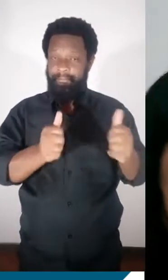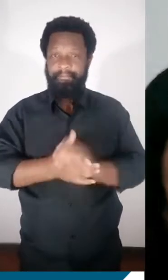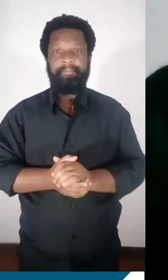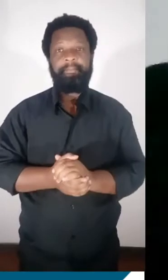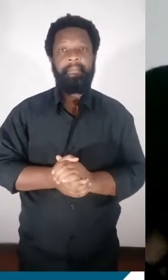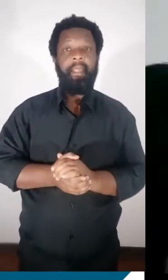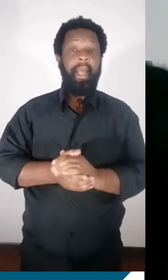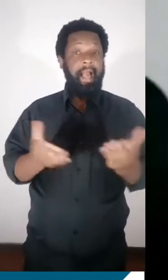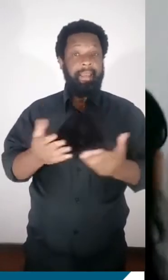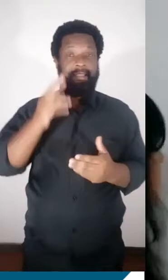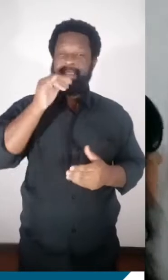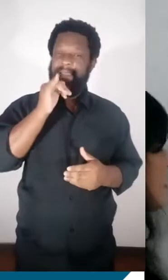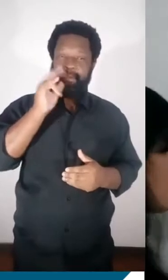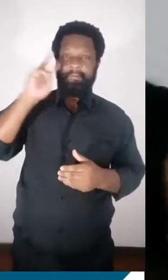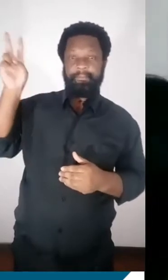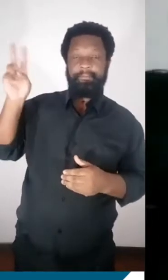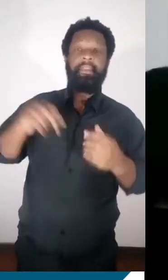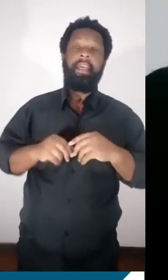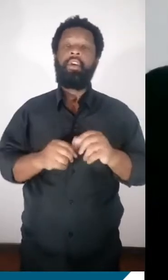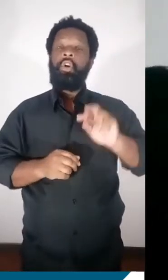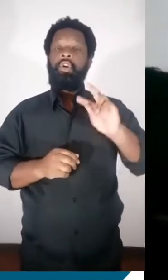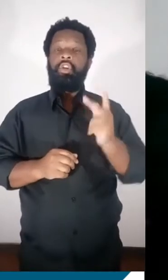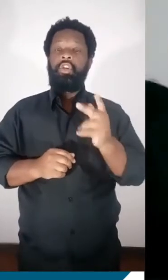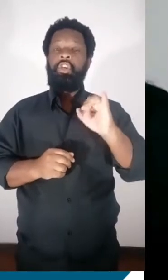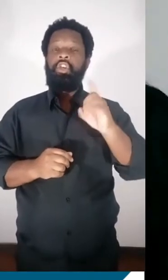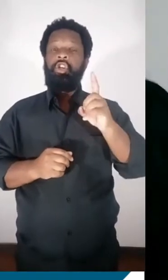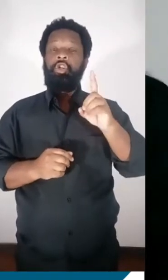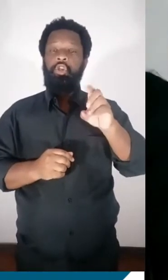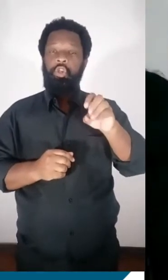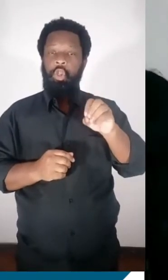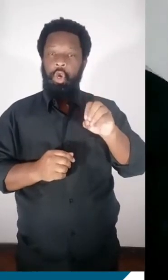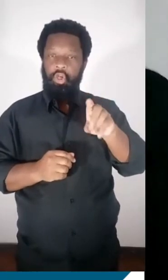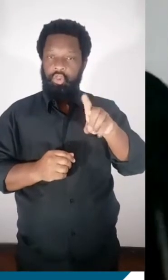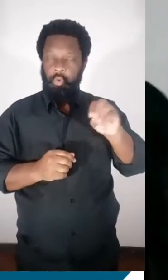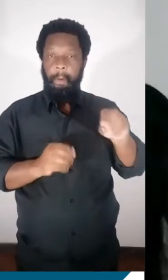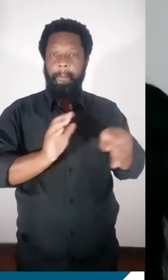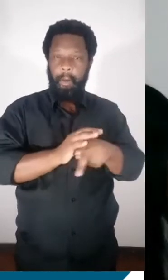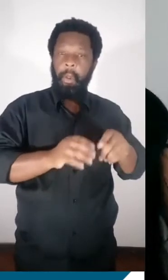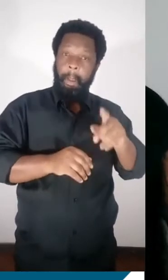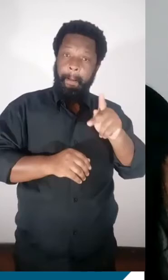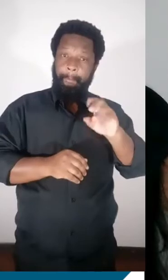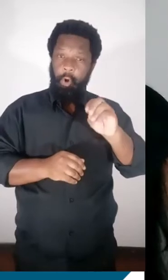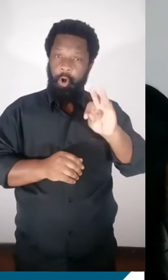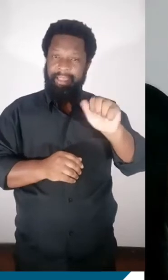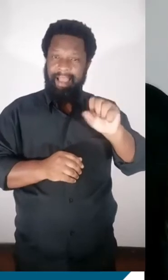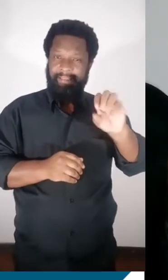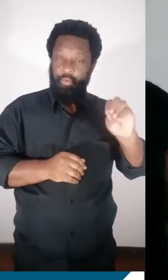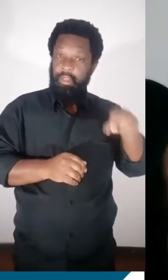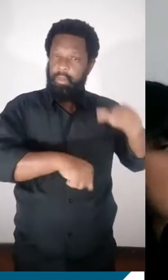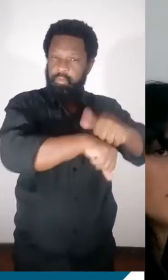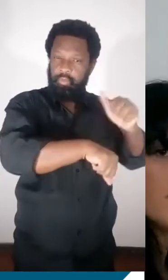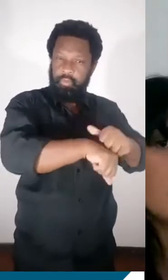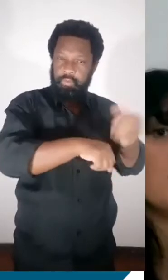hidróxido. Tudo bem? Bom, aqui nós temos então o hidróxido de potássio, ele é sólido, e nós vamos colocar